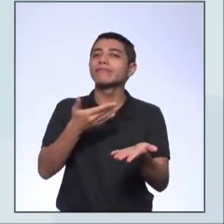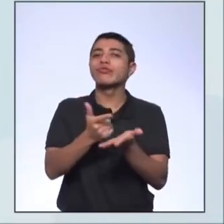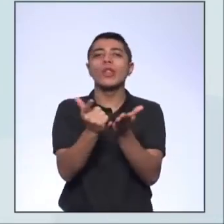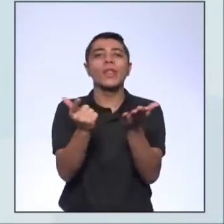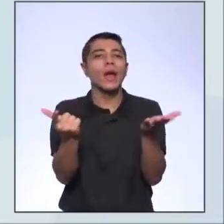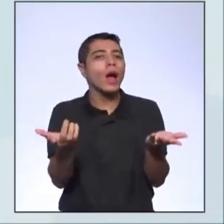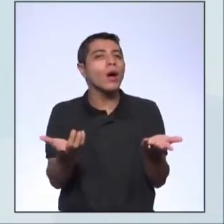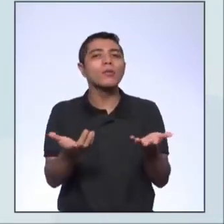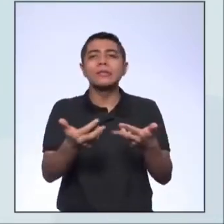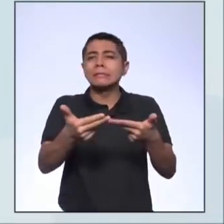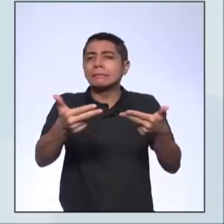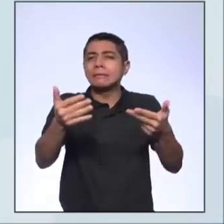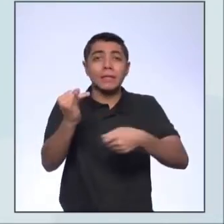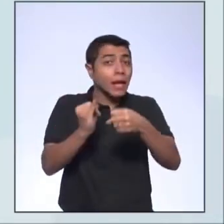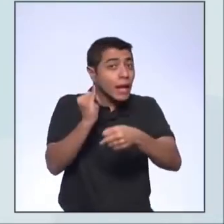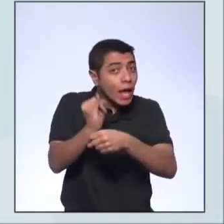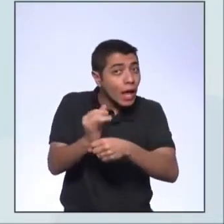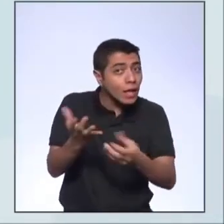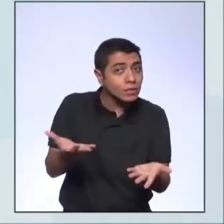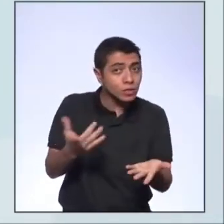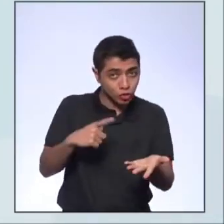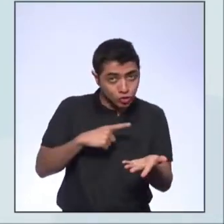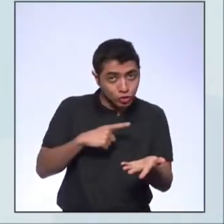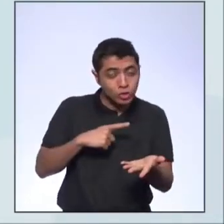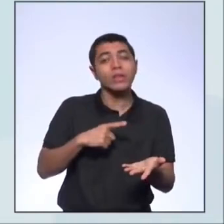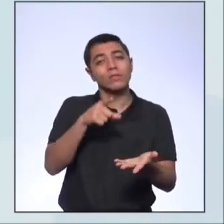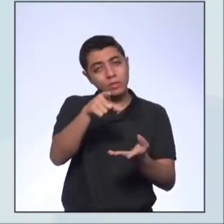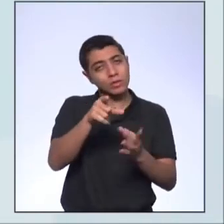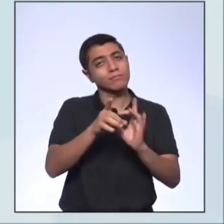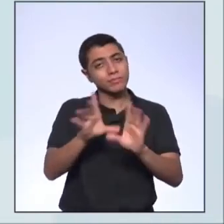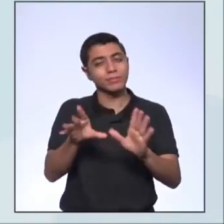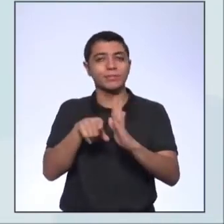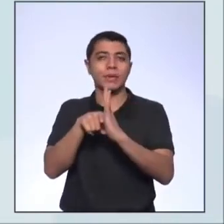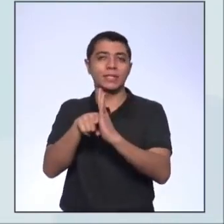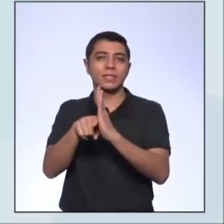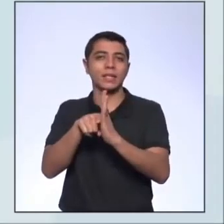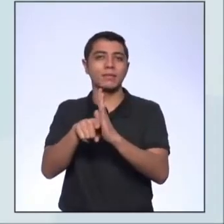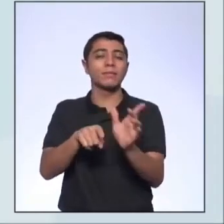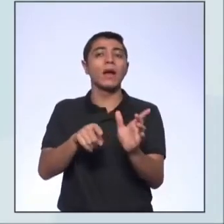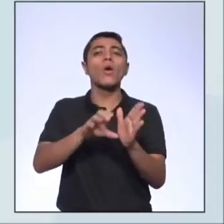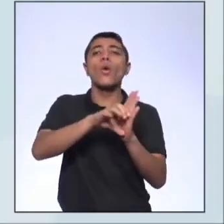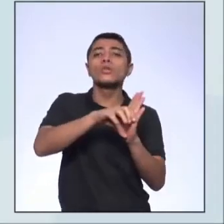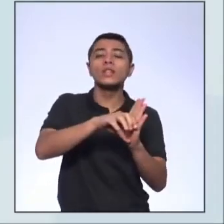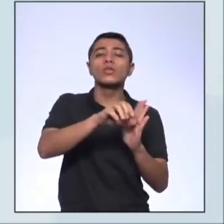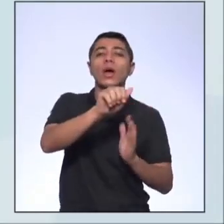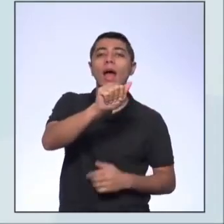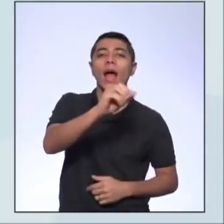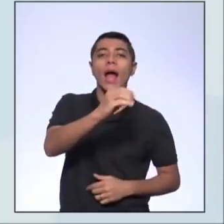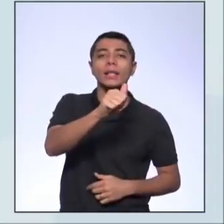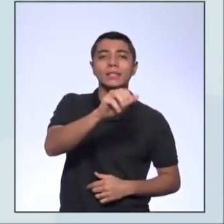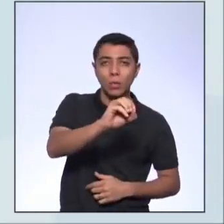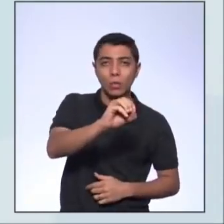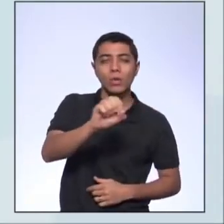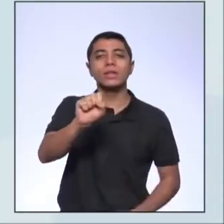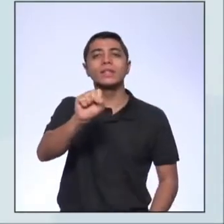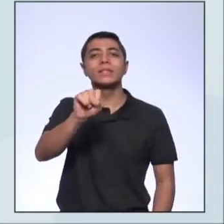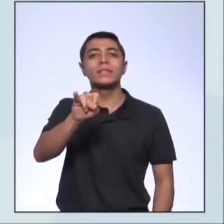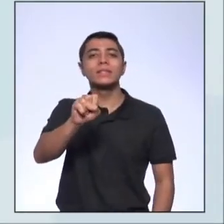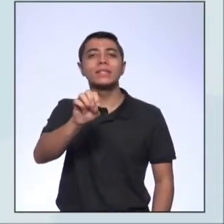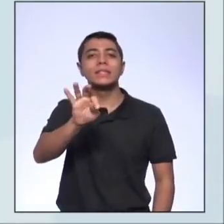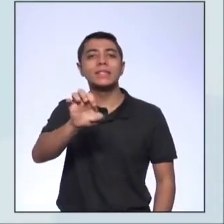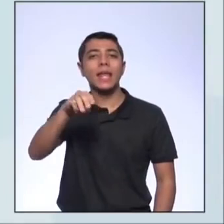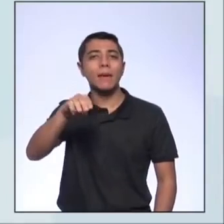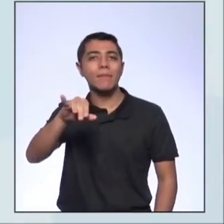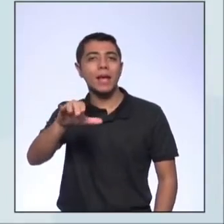tiverem disponíveis, os conceitos de ação sistêmica. Tá? O que é ação sistêmica? A partir do conceito de